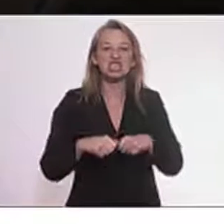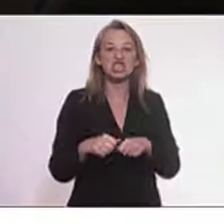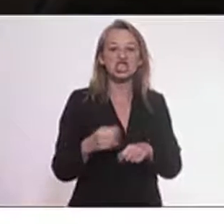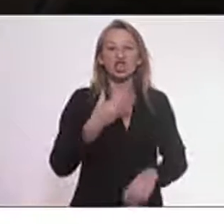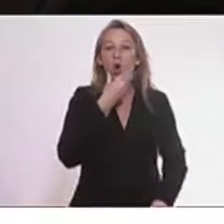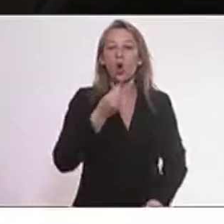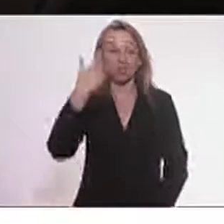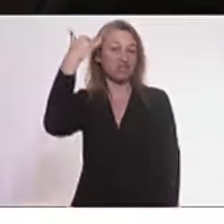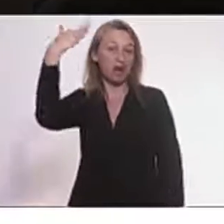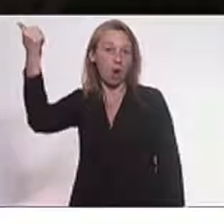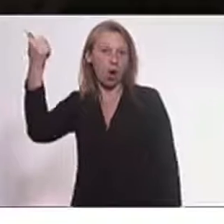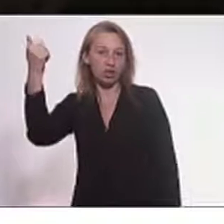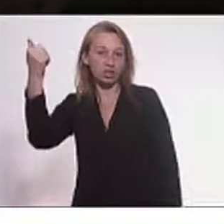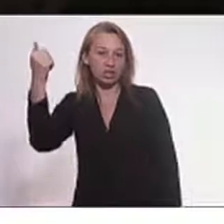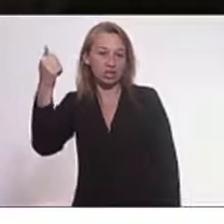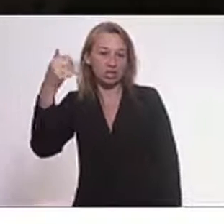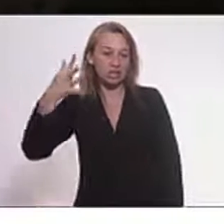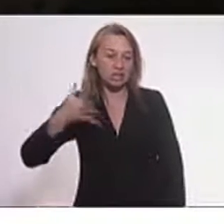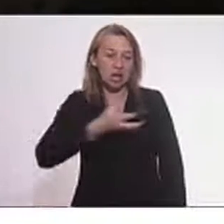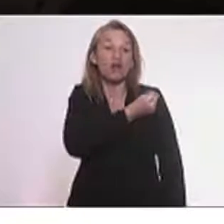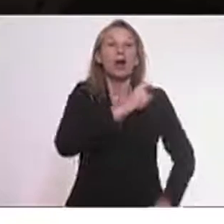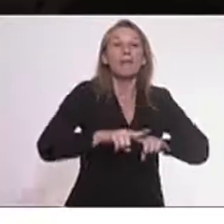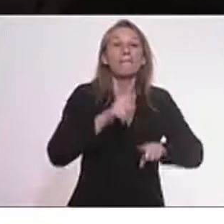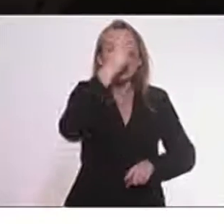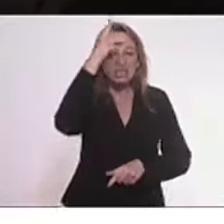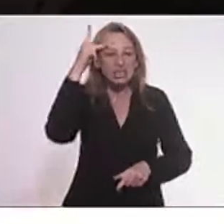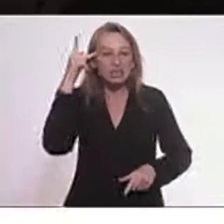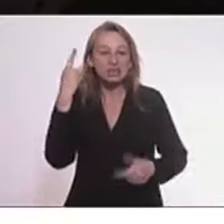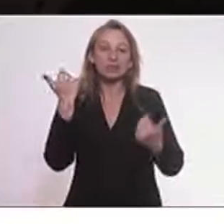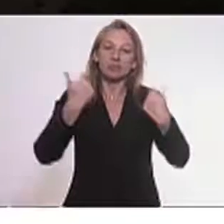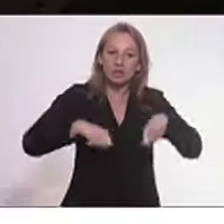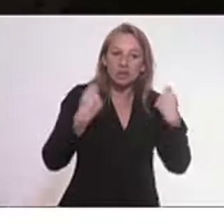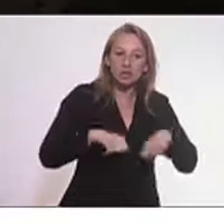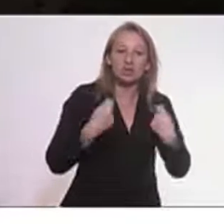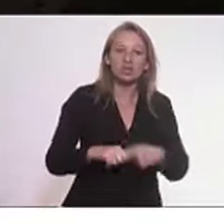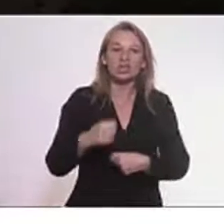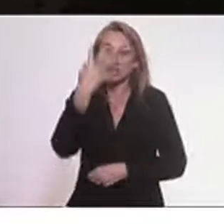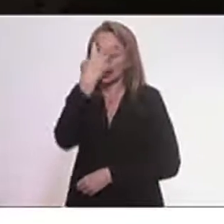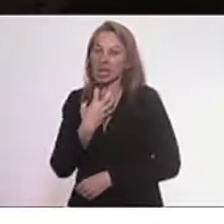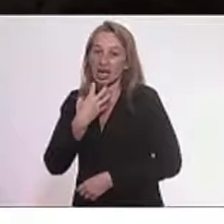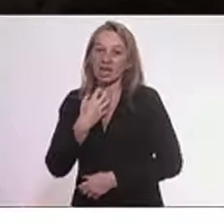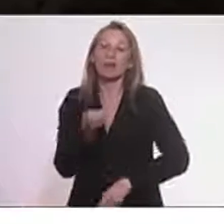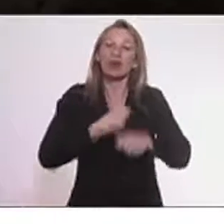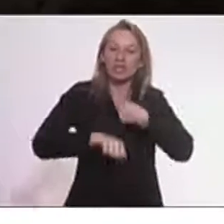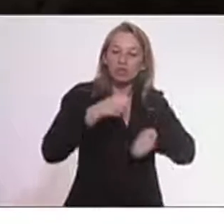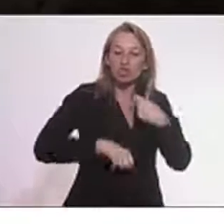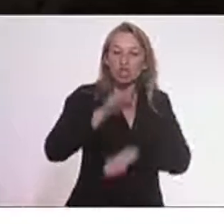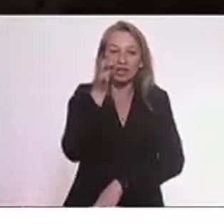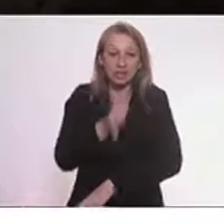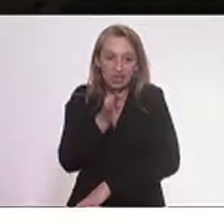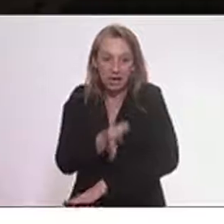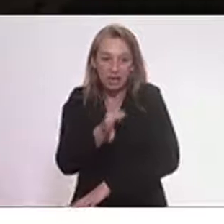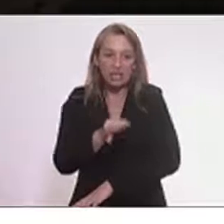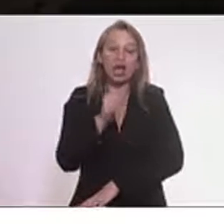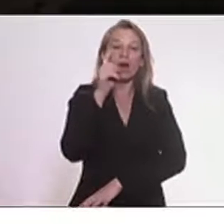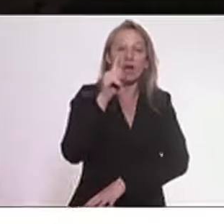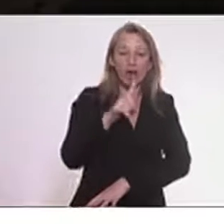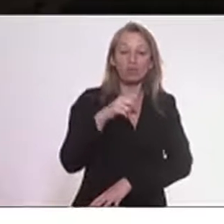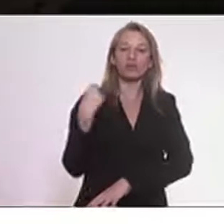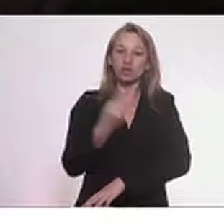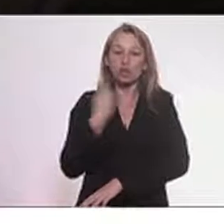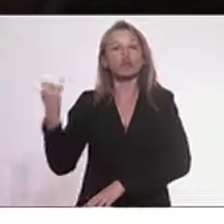ou salvadores. Precisa de gente séria que debate de maneira técnica a gestão do dinheiro público. É isso que nós